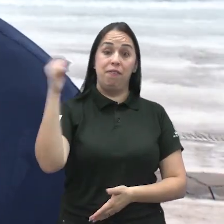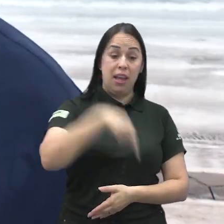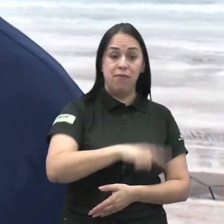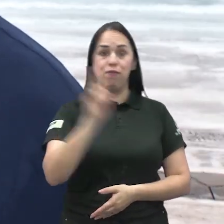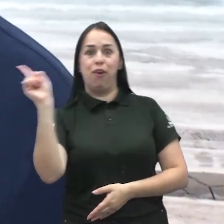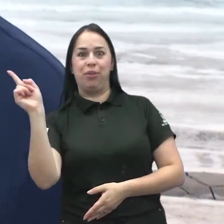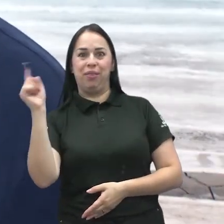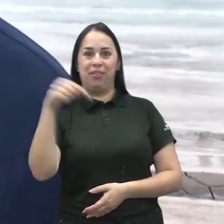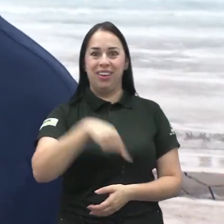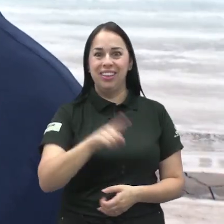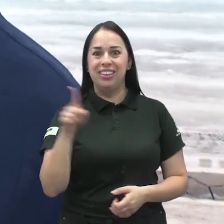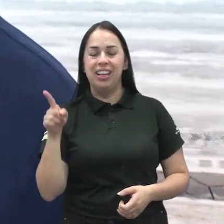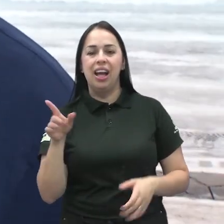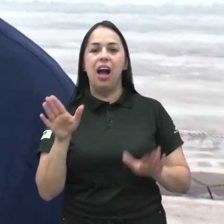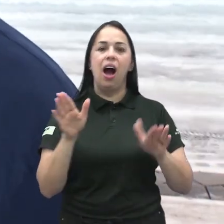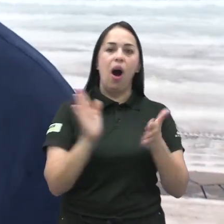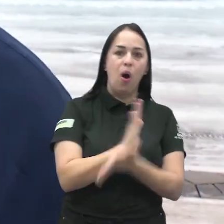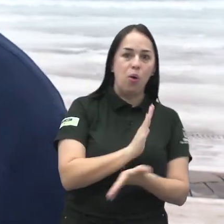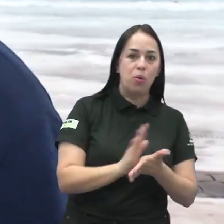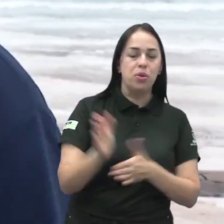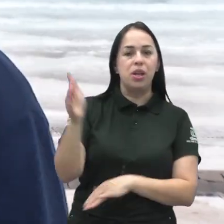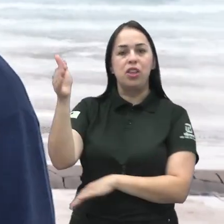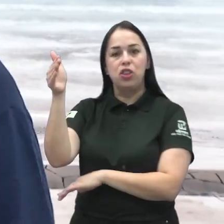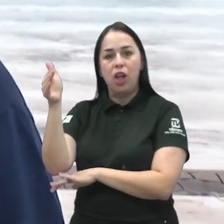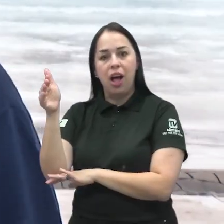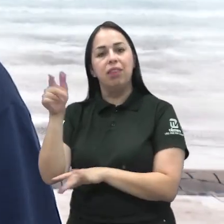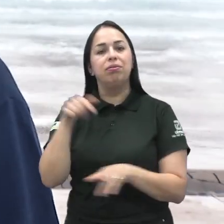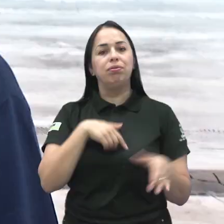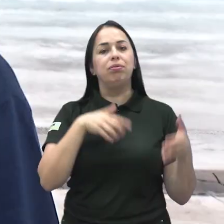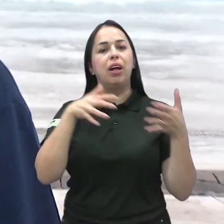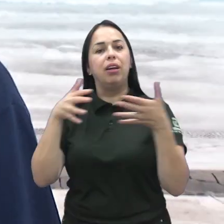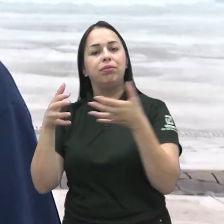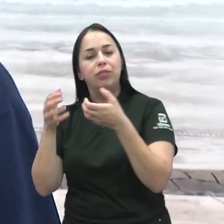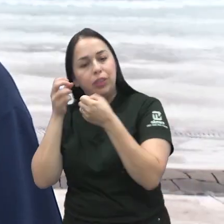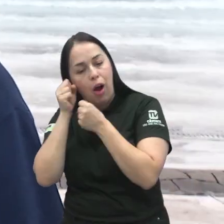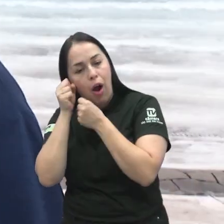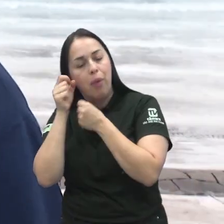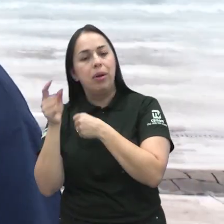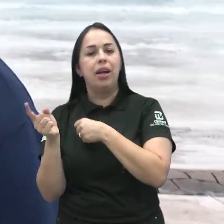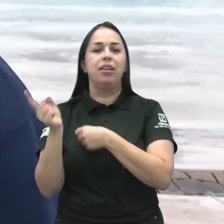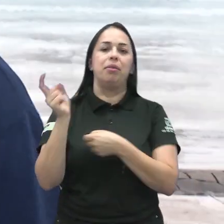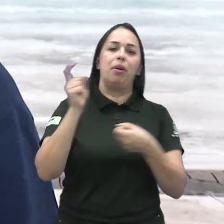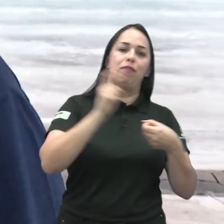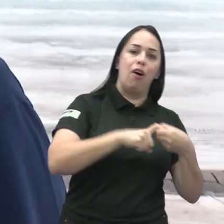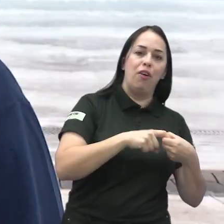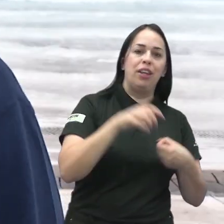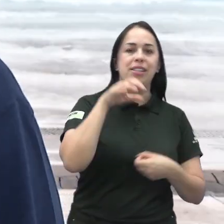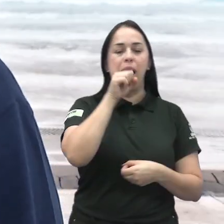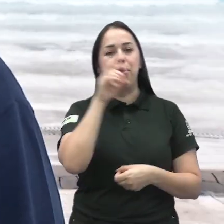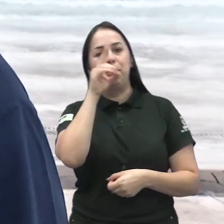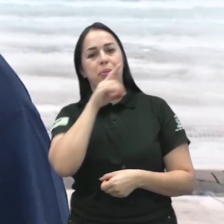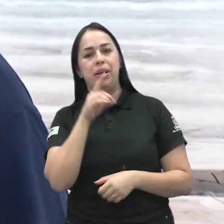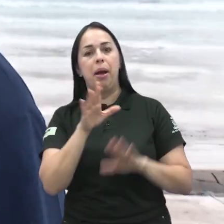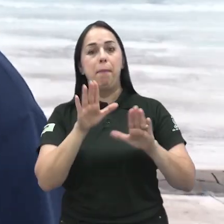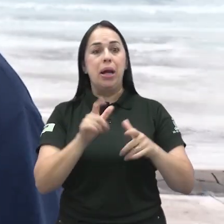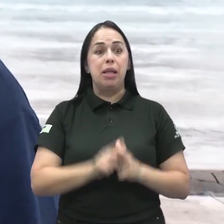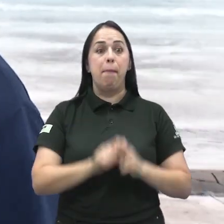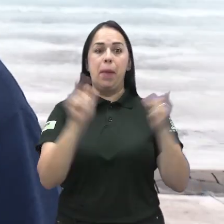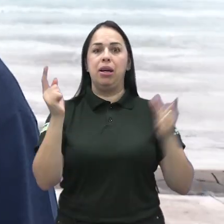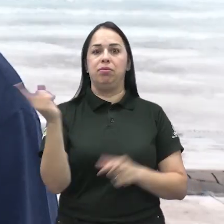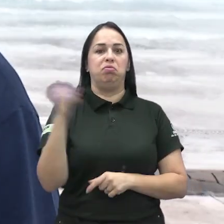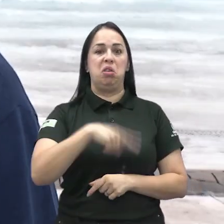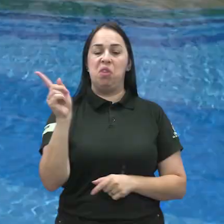bate-volta, alguns que se hospedam em hotéis e ficam pro dia seguinte, vem no sábado e fica pro domingo, mas a